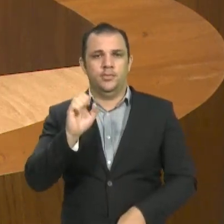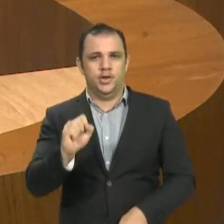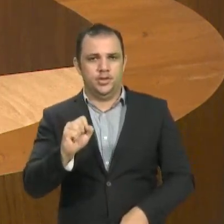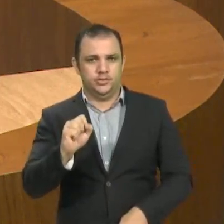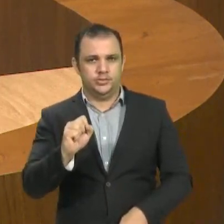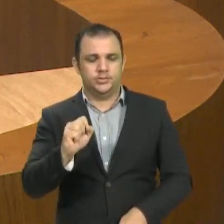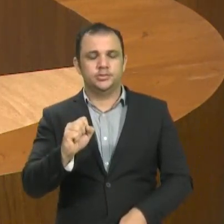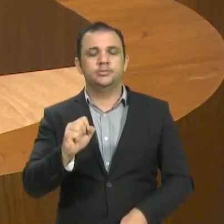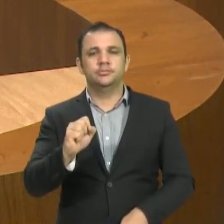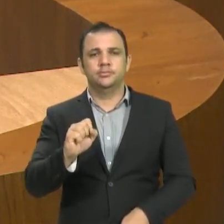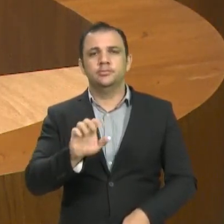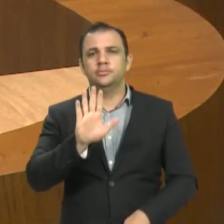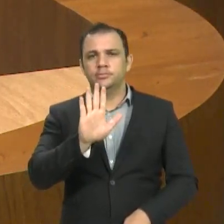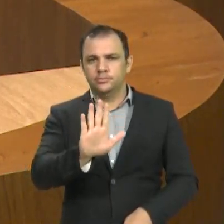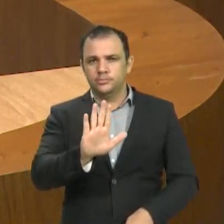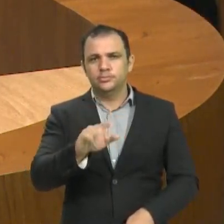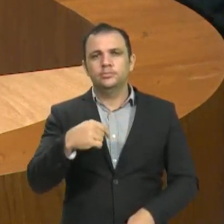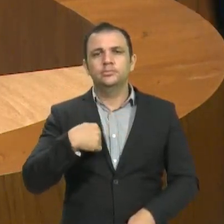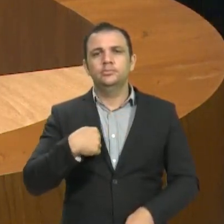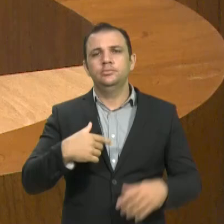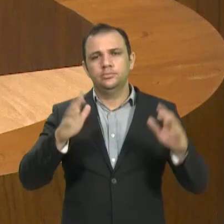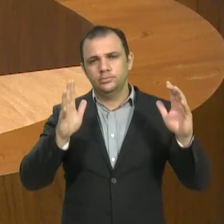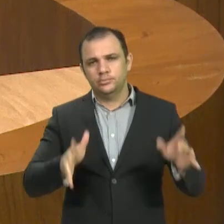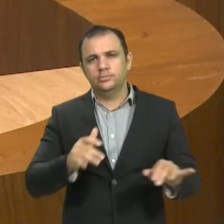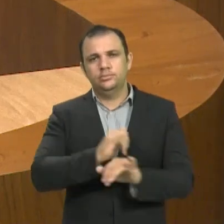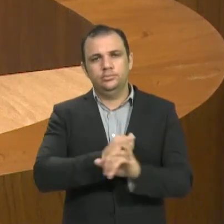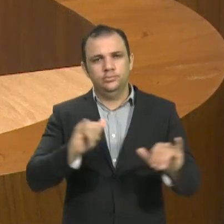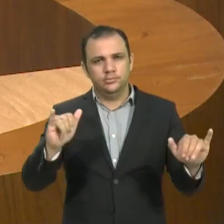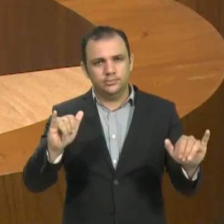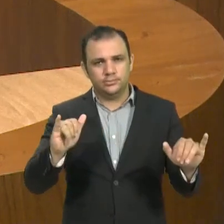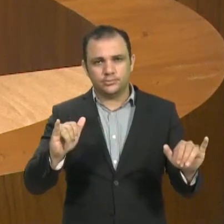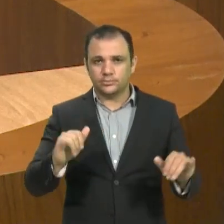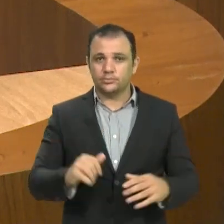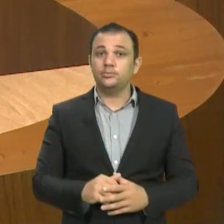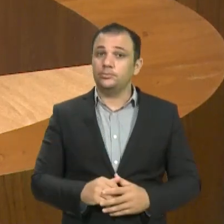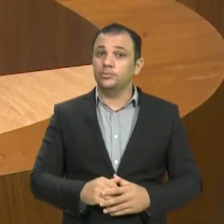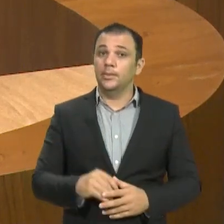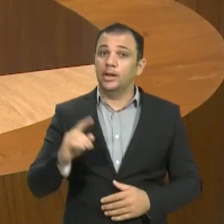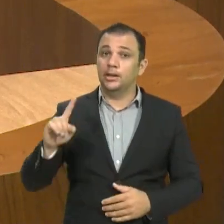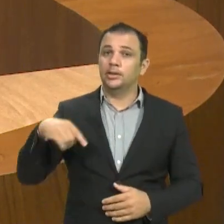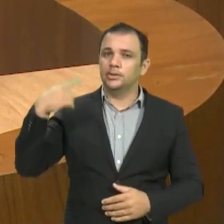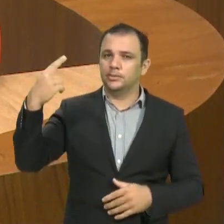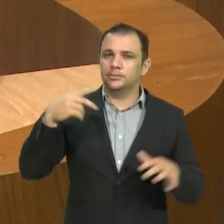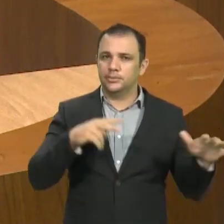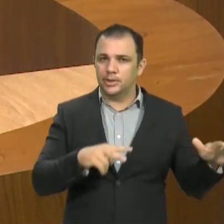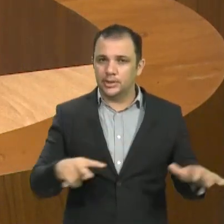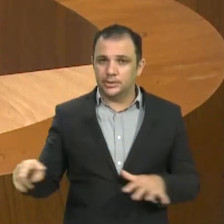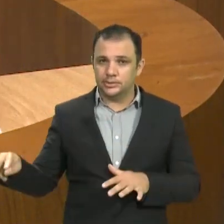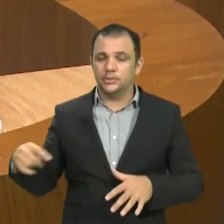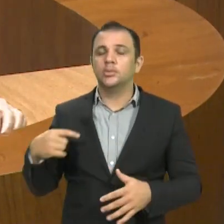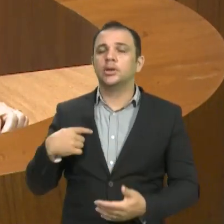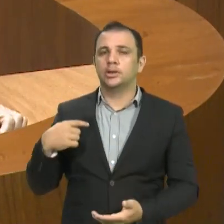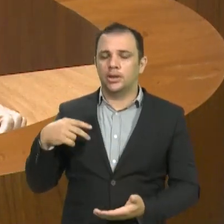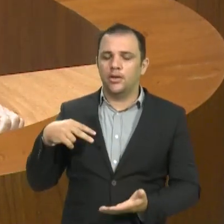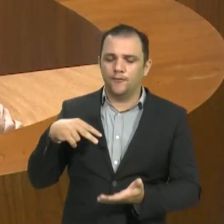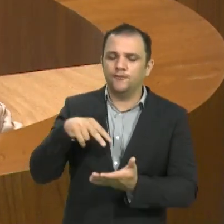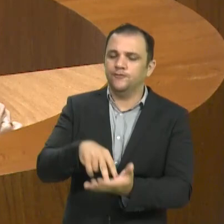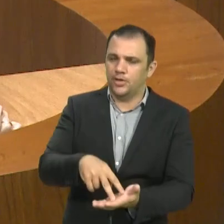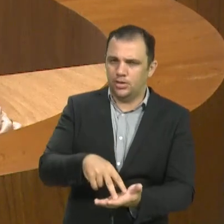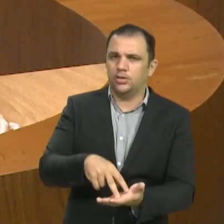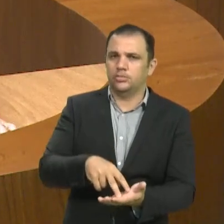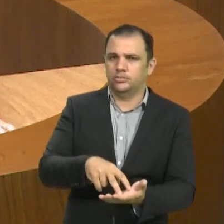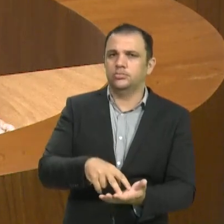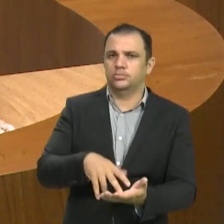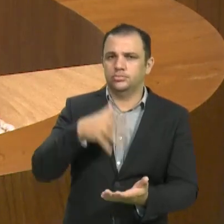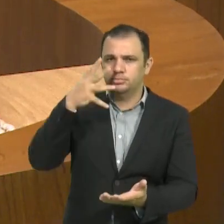eu queria dizer para vocês que provavelmente ainda virei essa semana na tribuna para falar um pouco